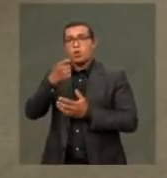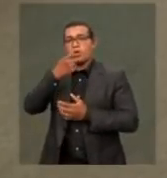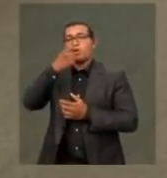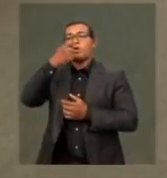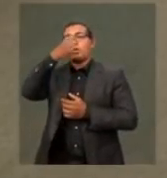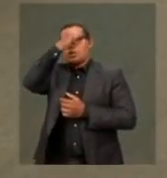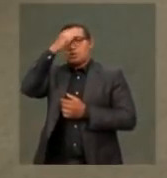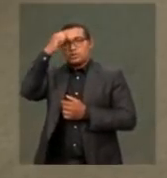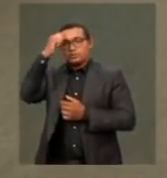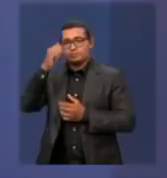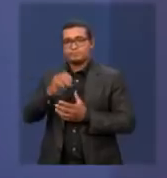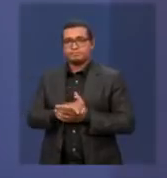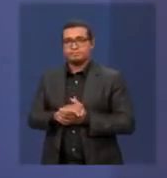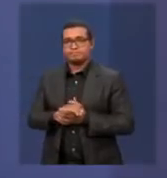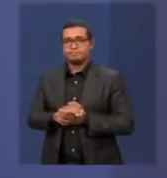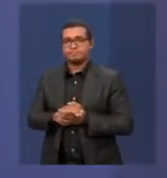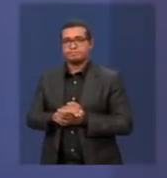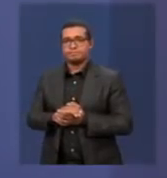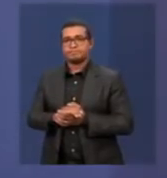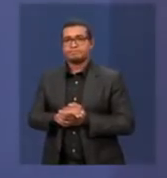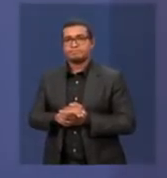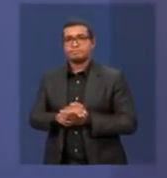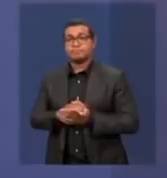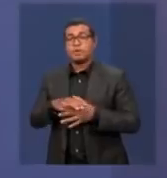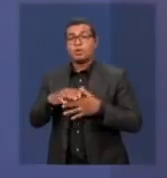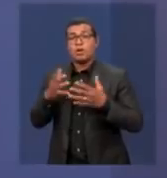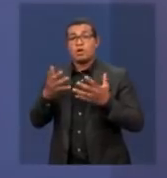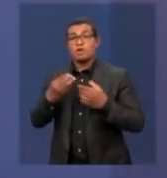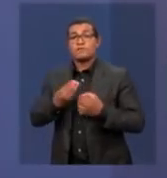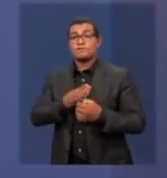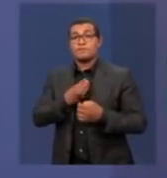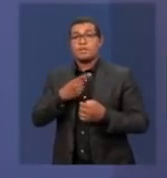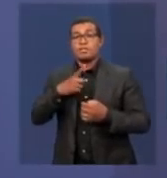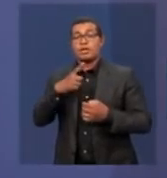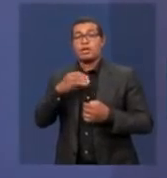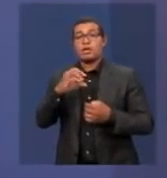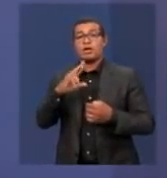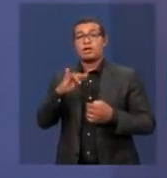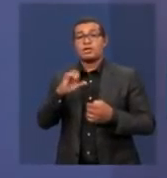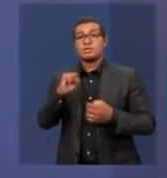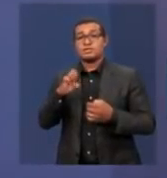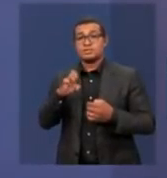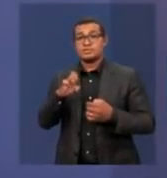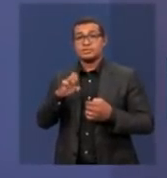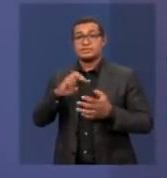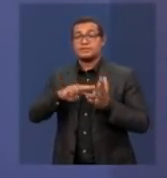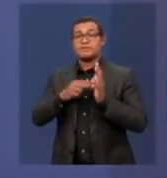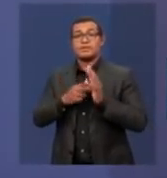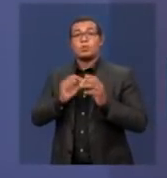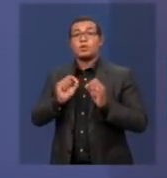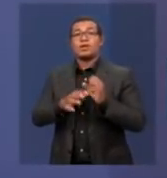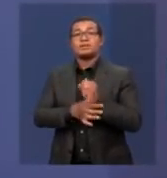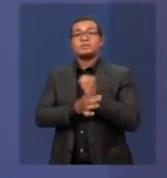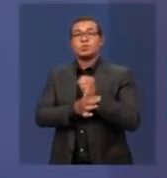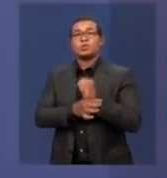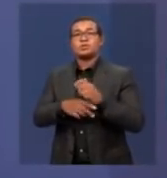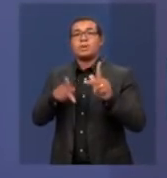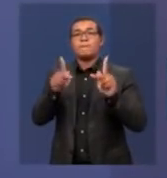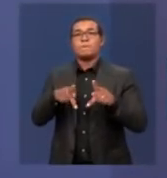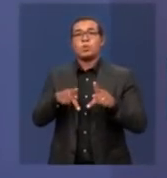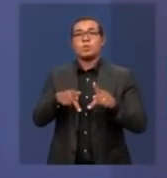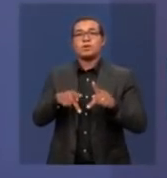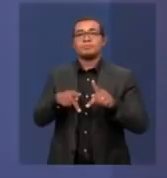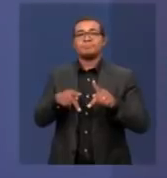nós vivemos andré vivemos uma crise de segurança pública muito grave nacionalmente espírito santo não